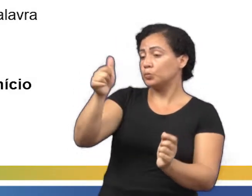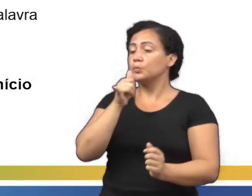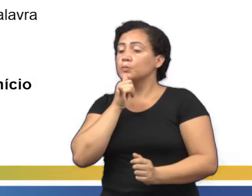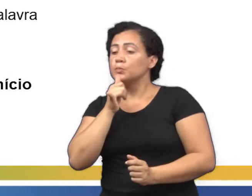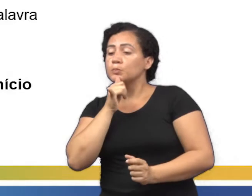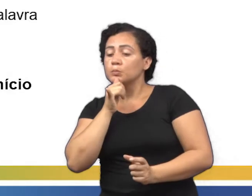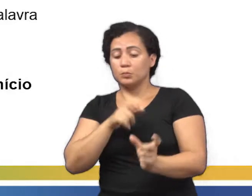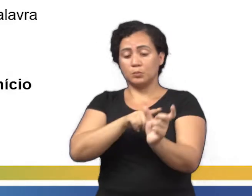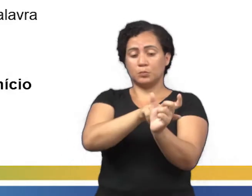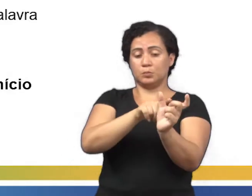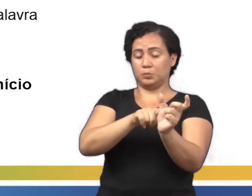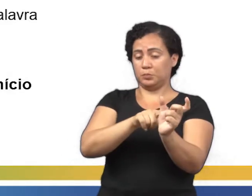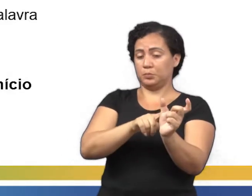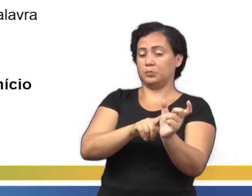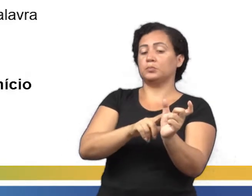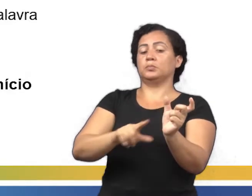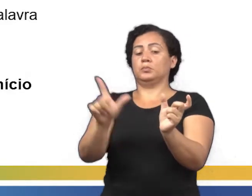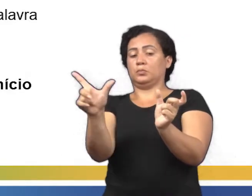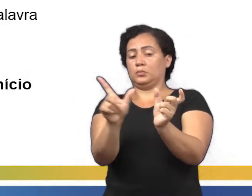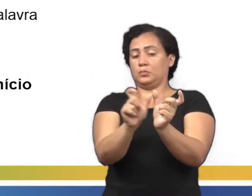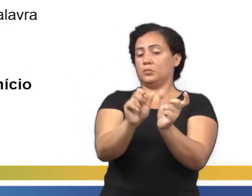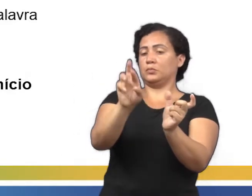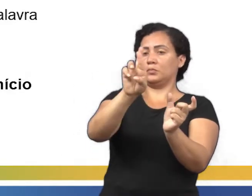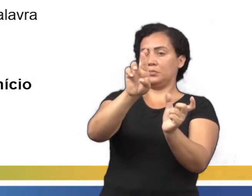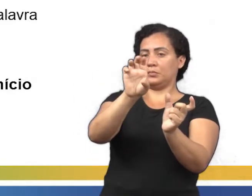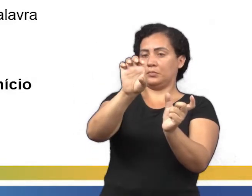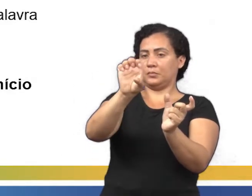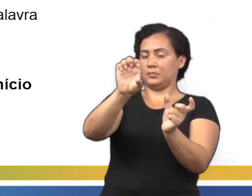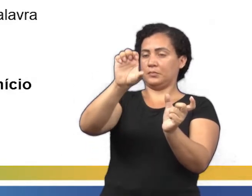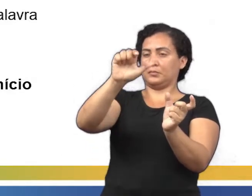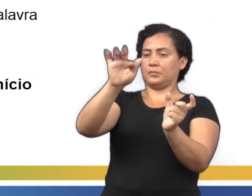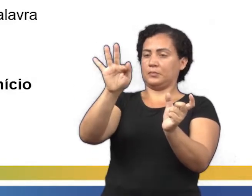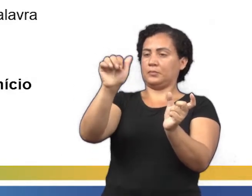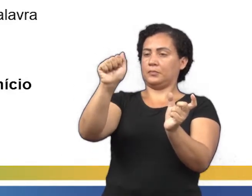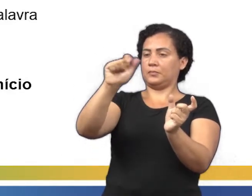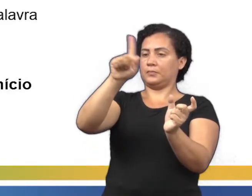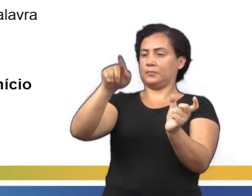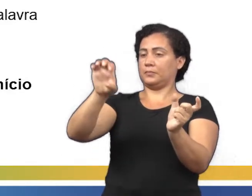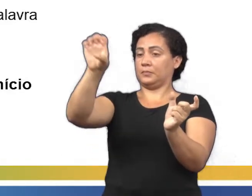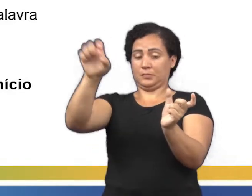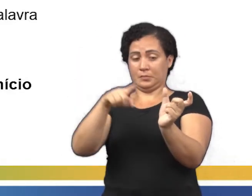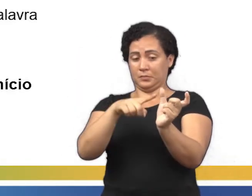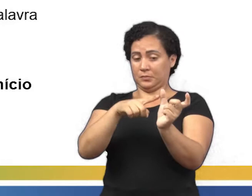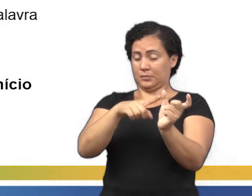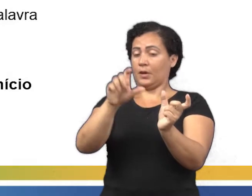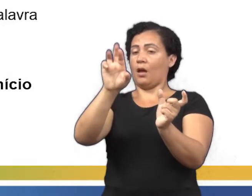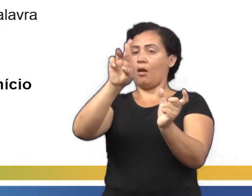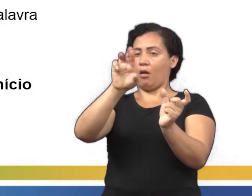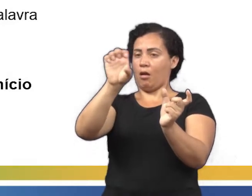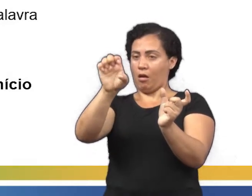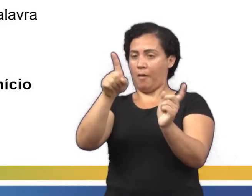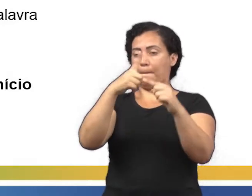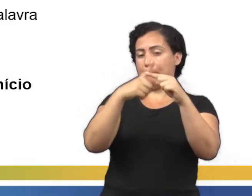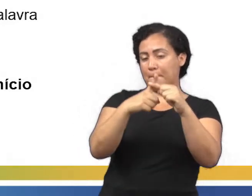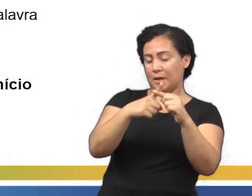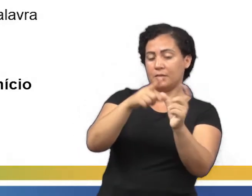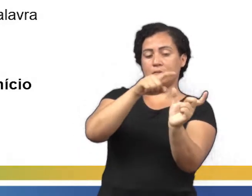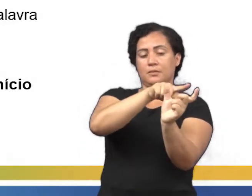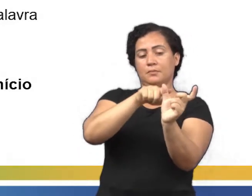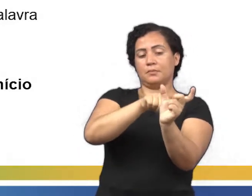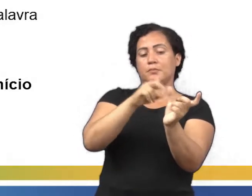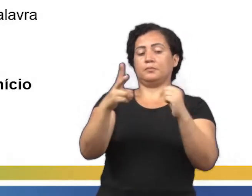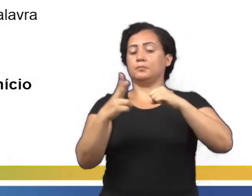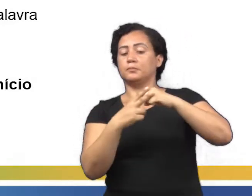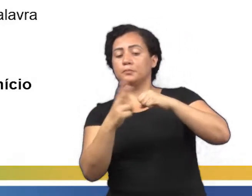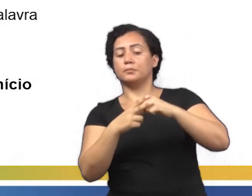tenho a palavra refazer. Essa palavra refazer, ela é formada pelo prefixo re mais o verbo